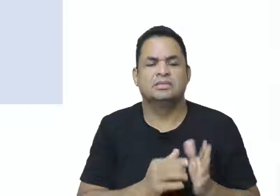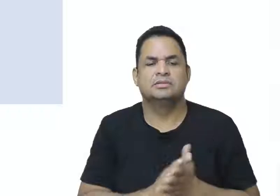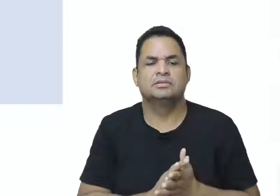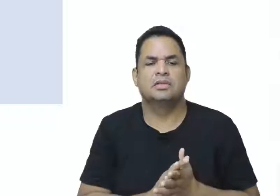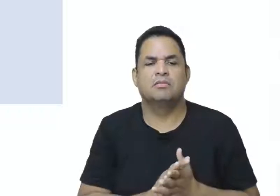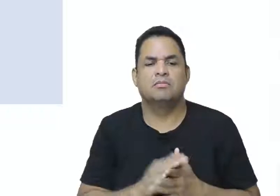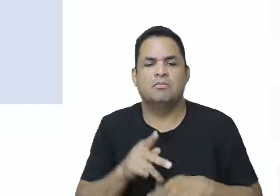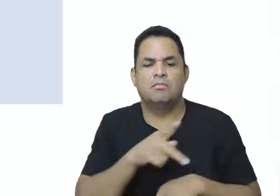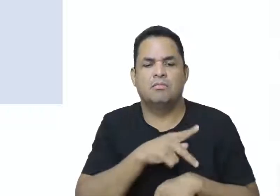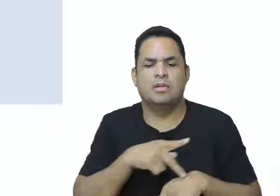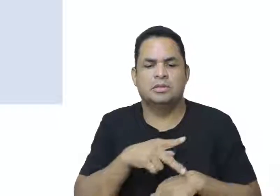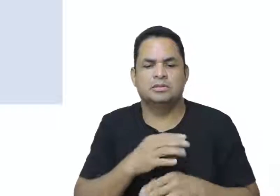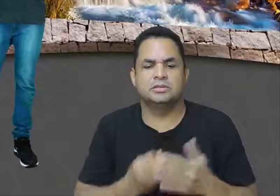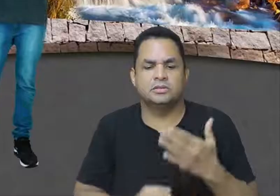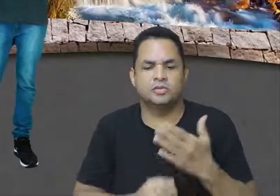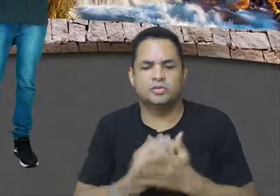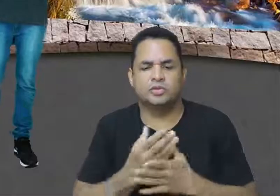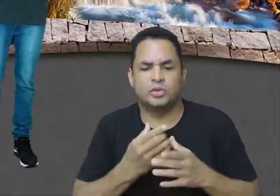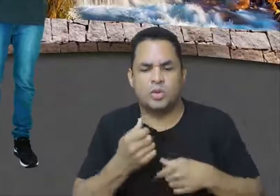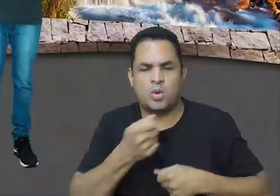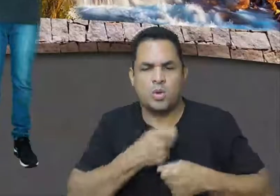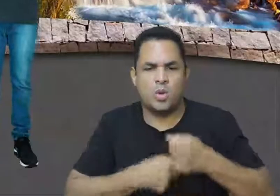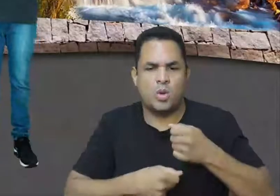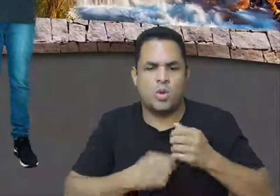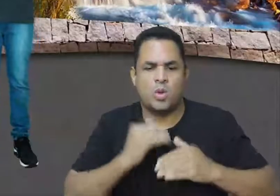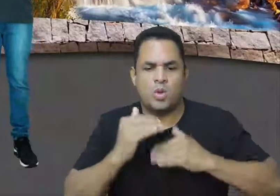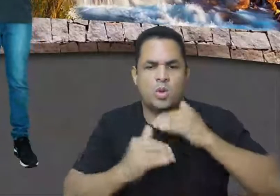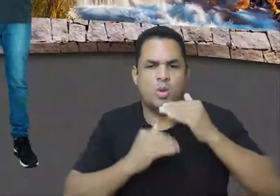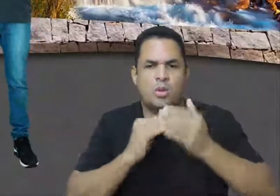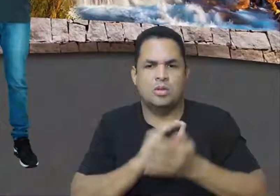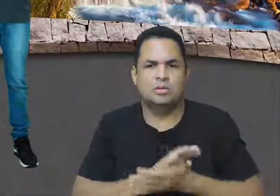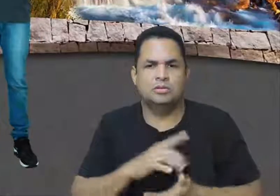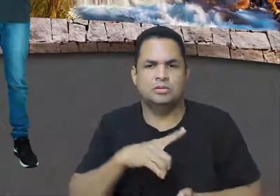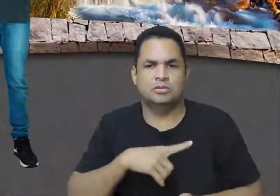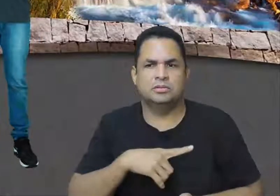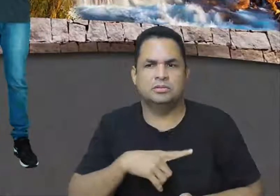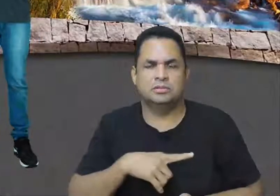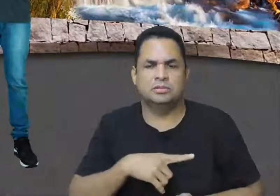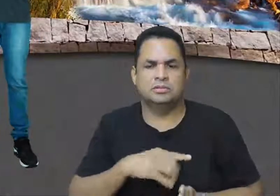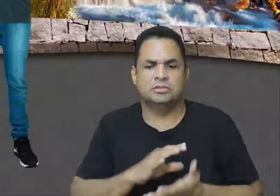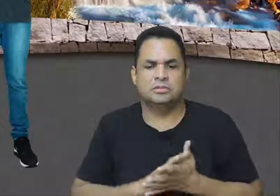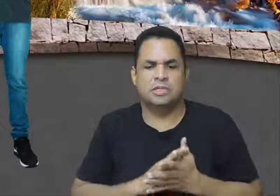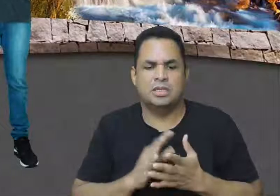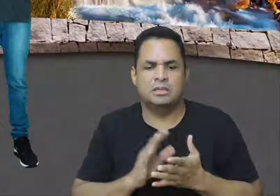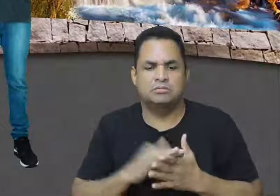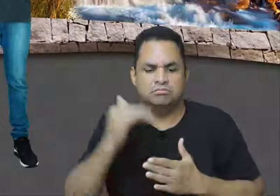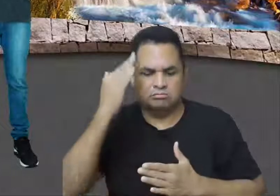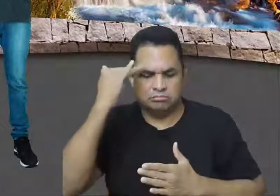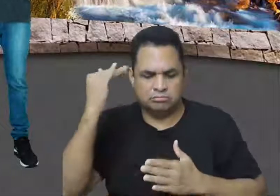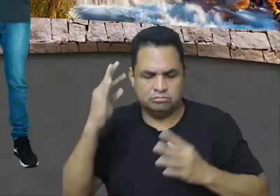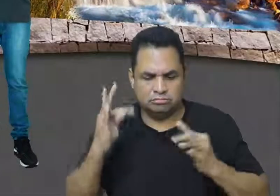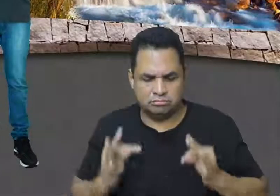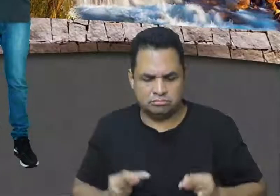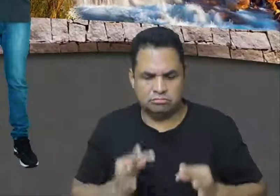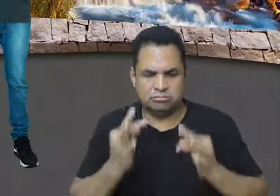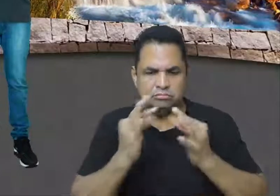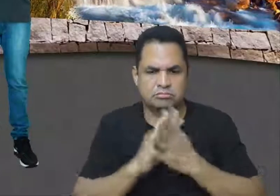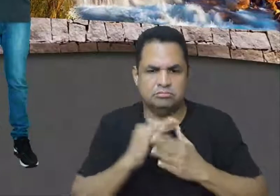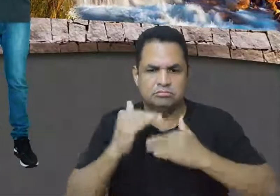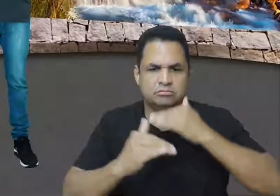país emergente, aonde a Índia hoje tem os famosos tecnopolos, tá? Centro de tecnologia